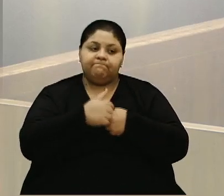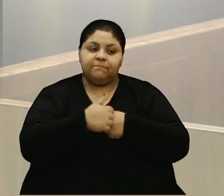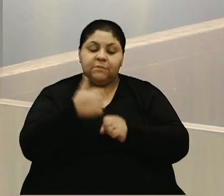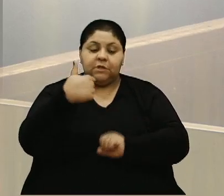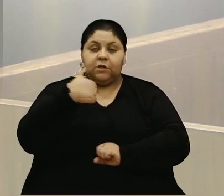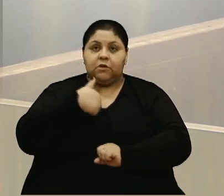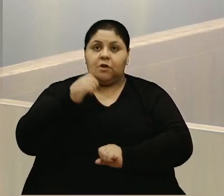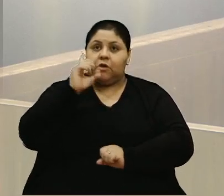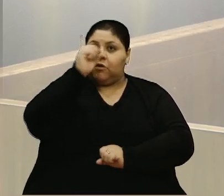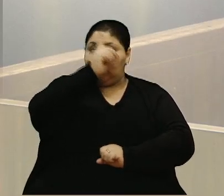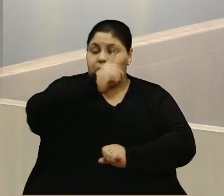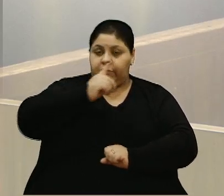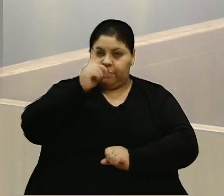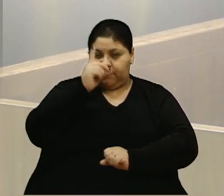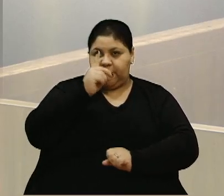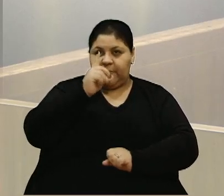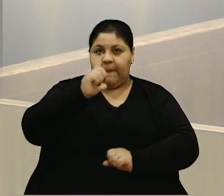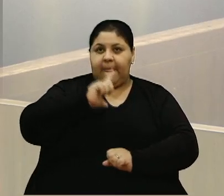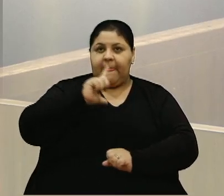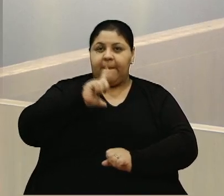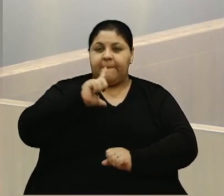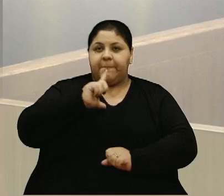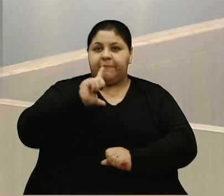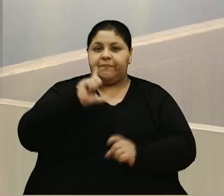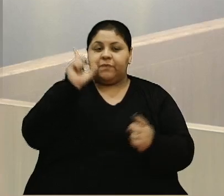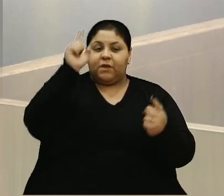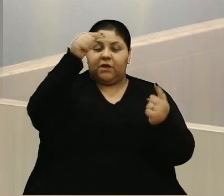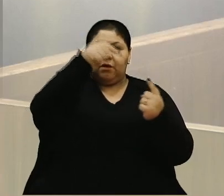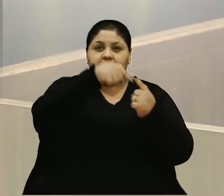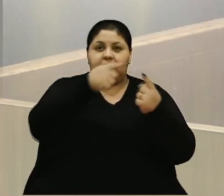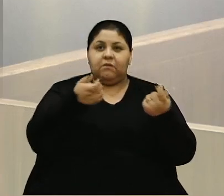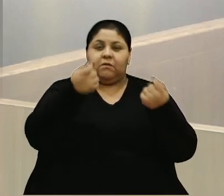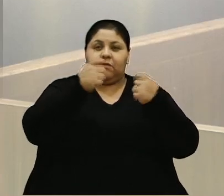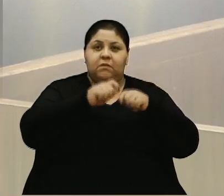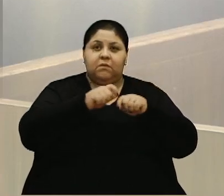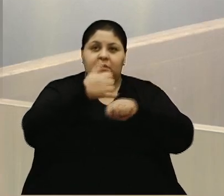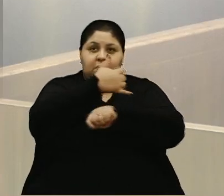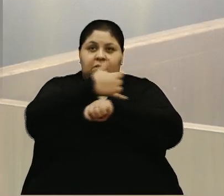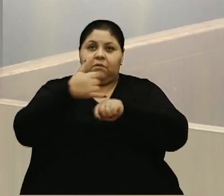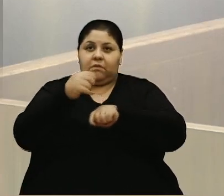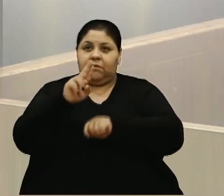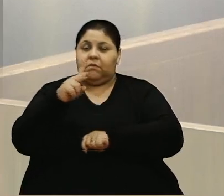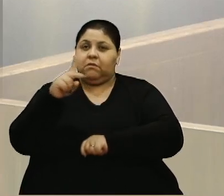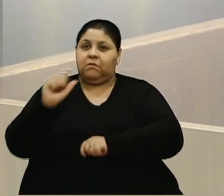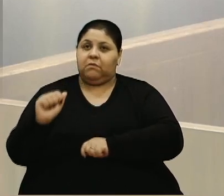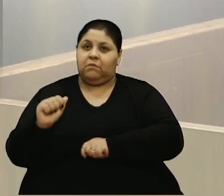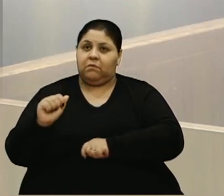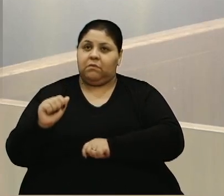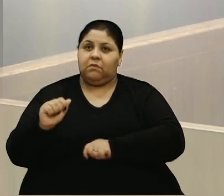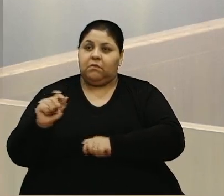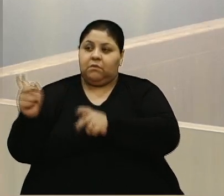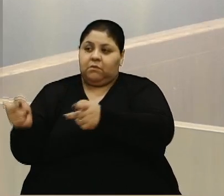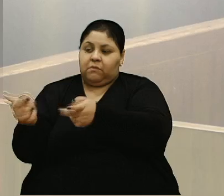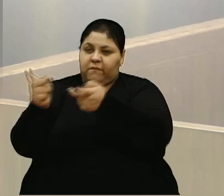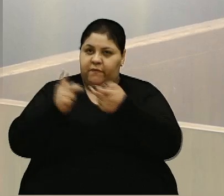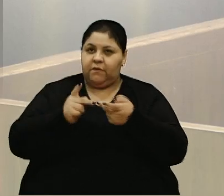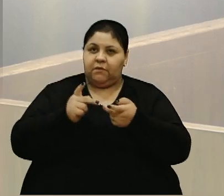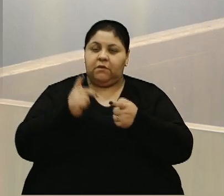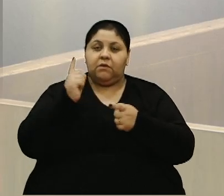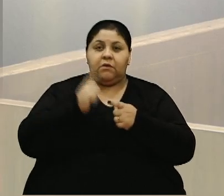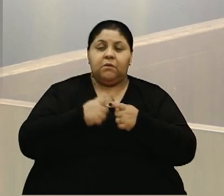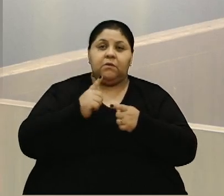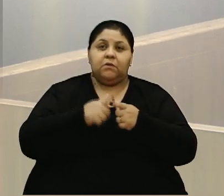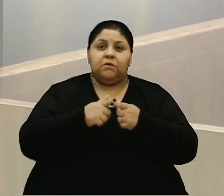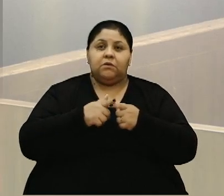no domingo, tinha uma ideia, precisei passar na UPA para fazer uma visita especial, porque eu